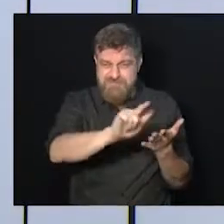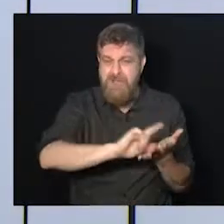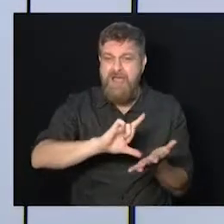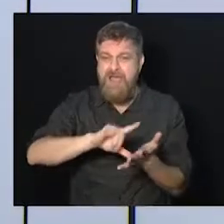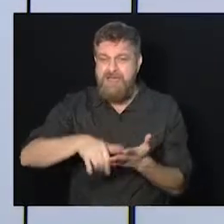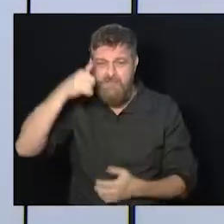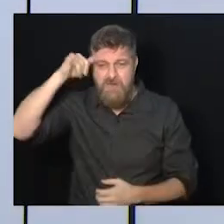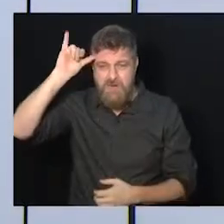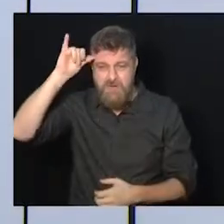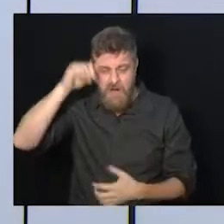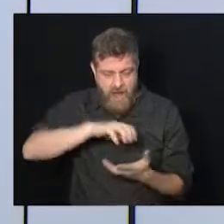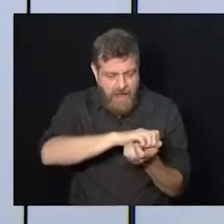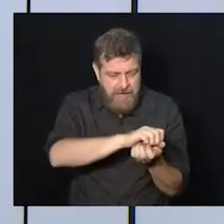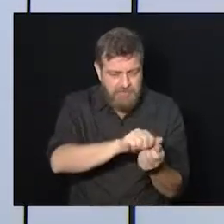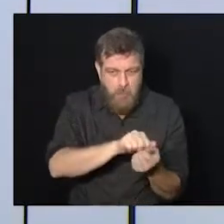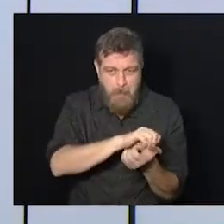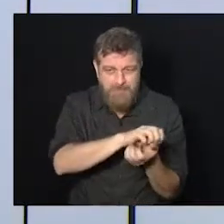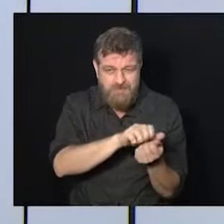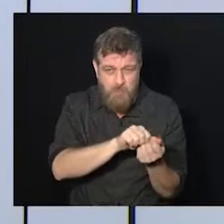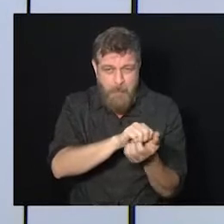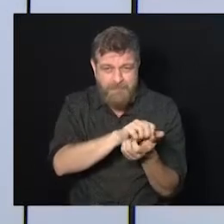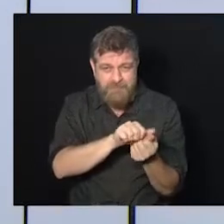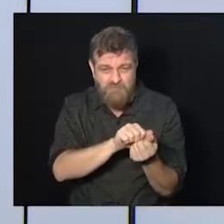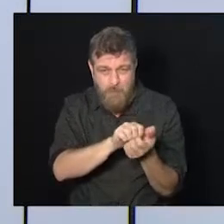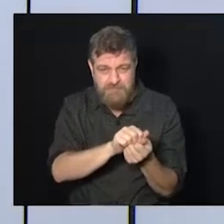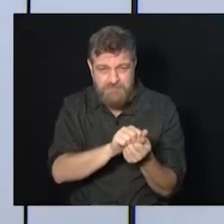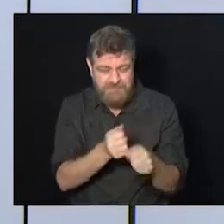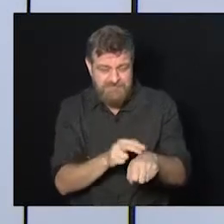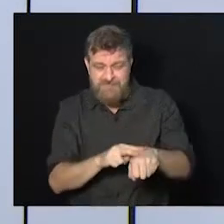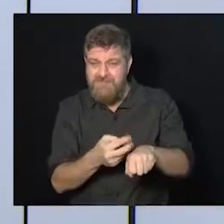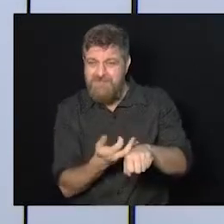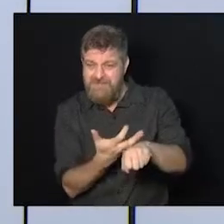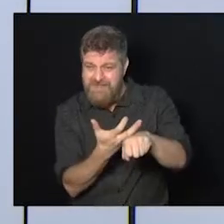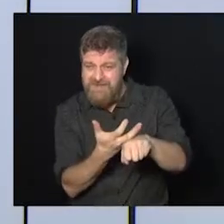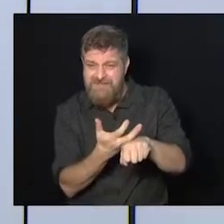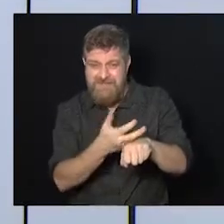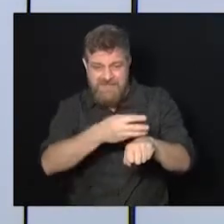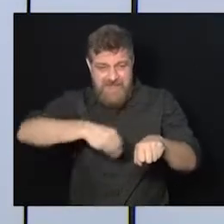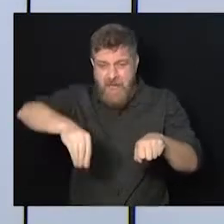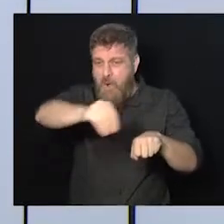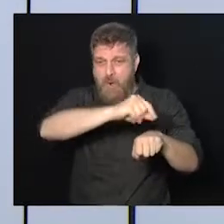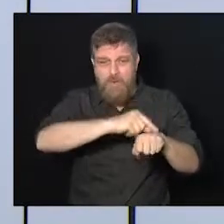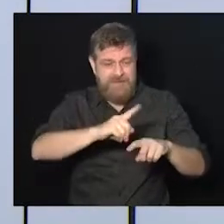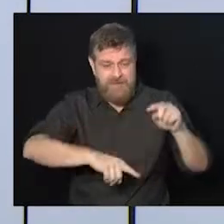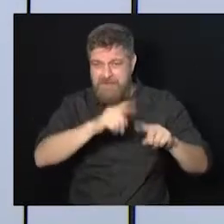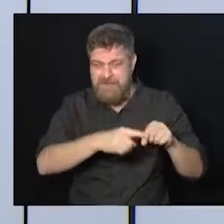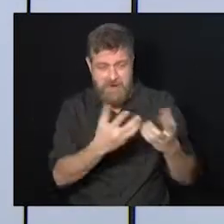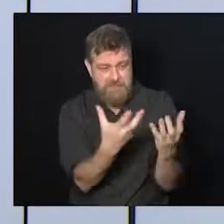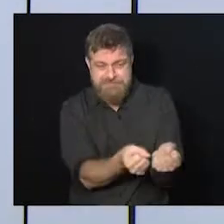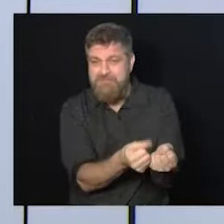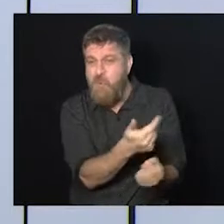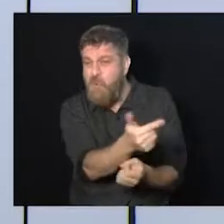esse pasto ou essa área agrícola vai chegar no momento que esse solo vai ficar exaurido porque não está sendo reabastecido